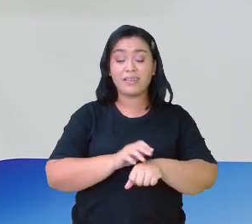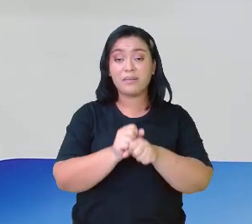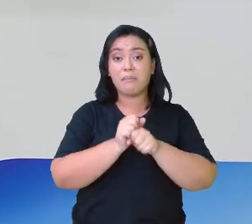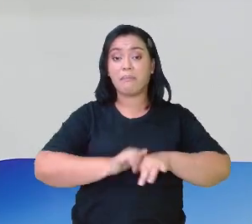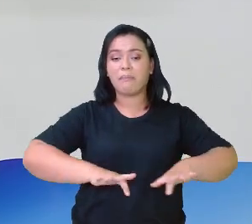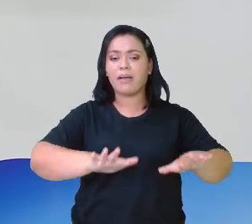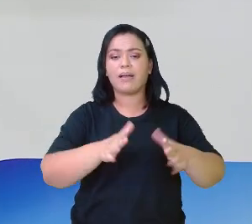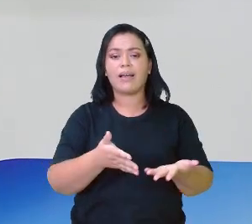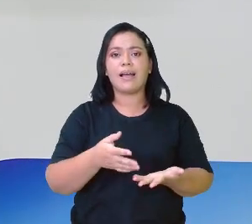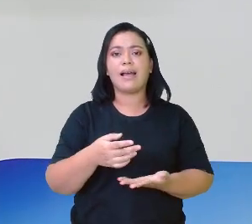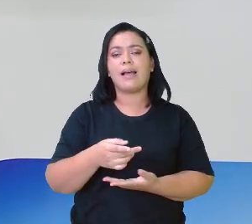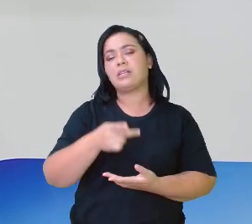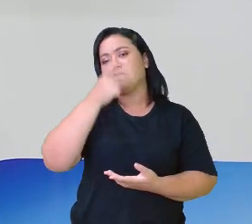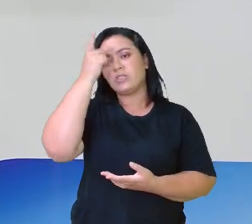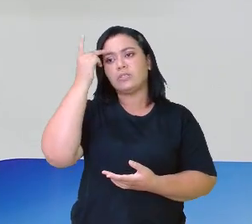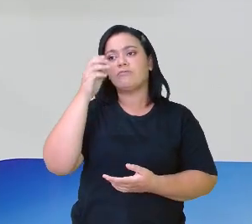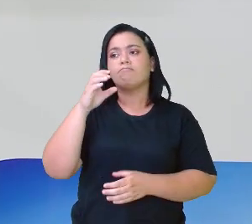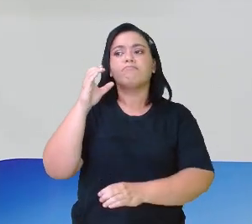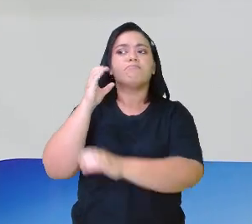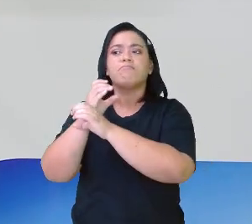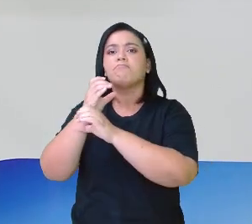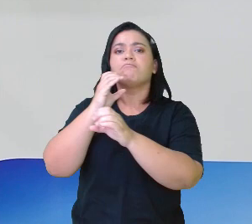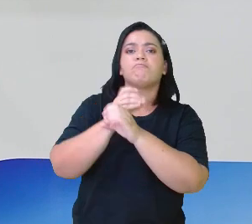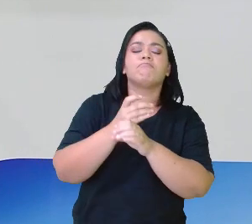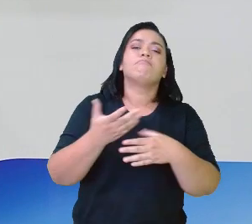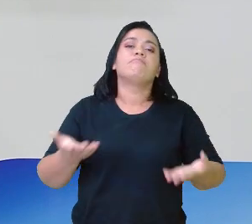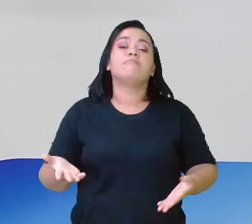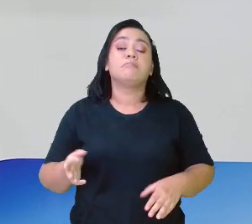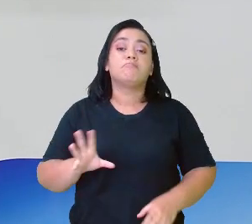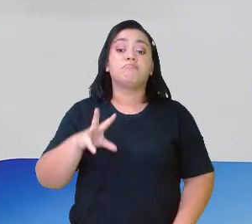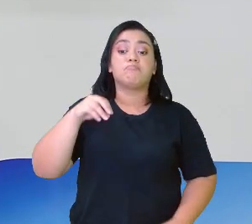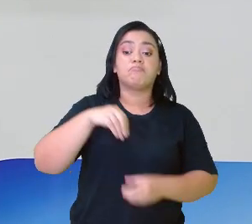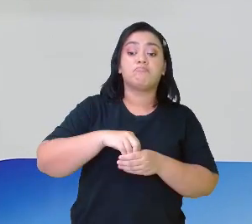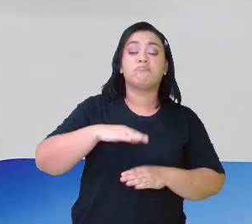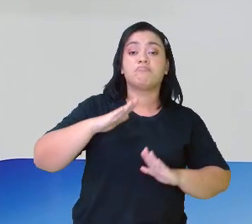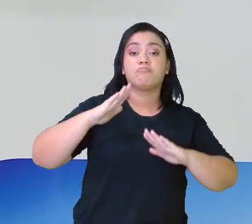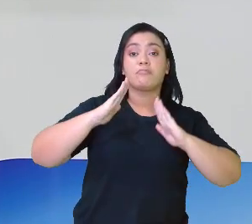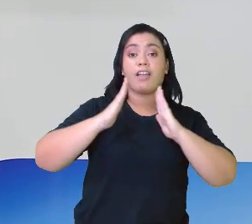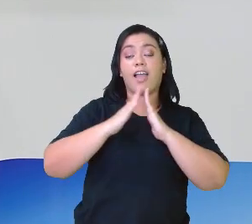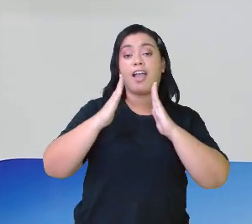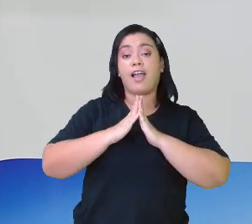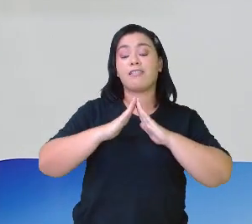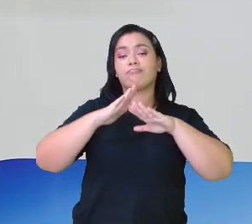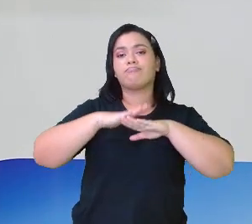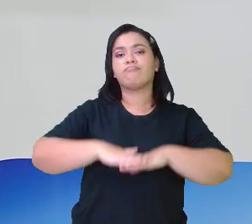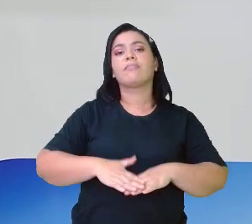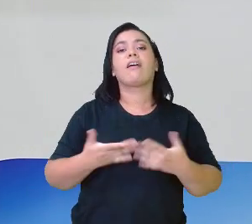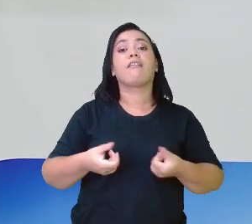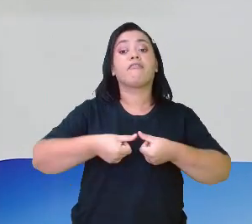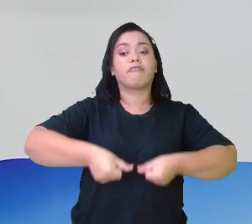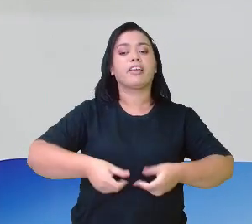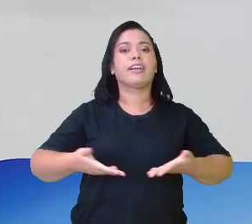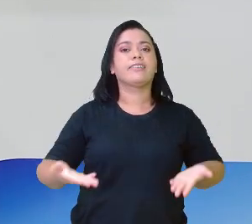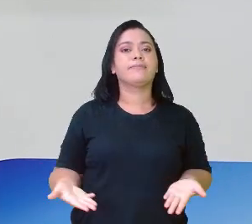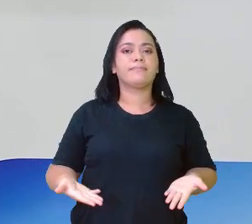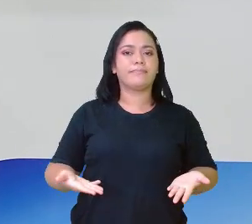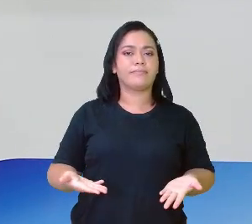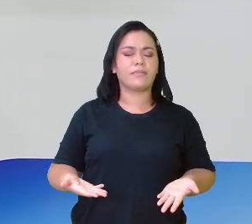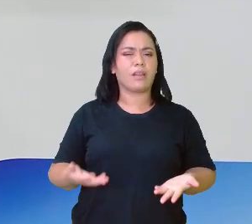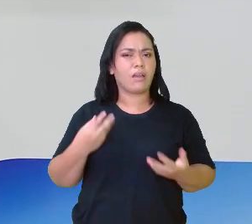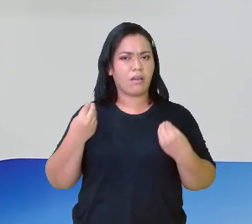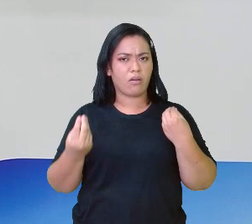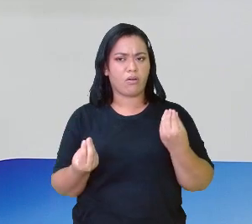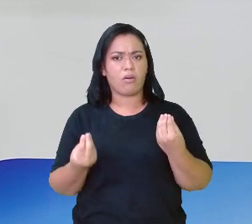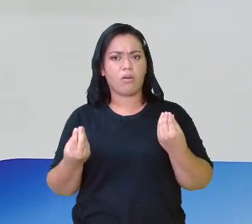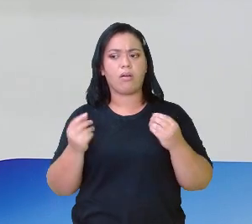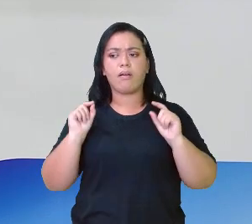não conseguissem nem se comunicar, porque muita gente ficou dentro de casa um bom período. As pessoas começaram a trabalhar em home office. E o que